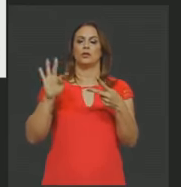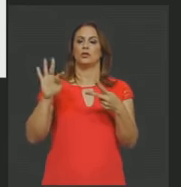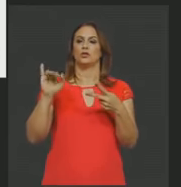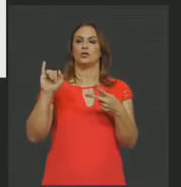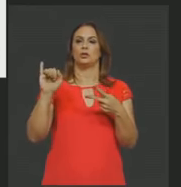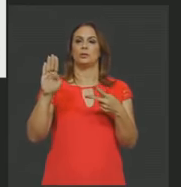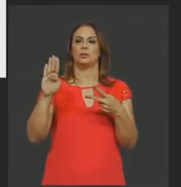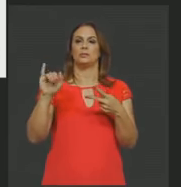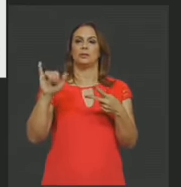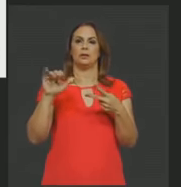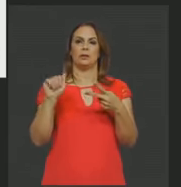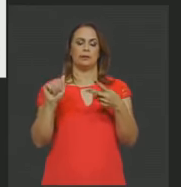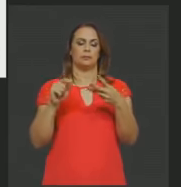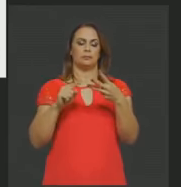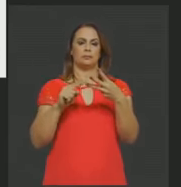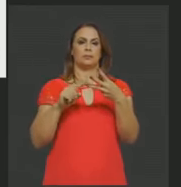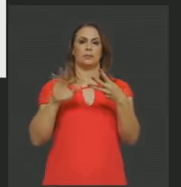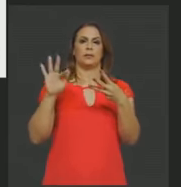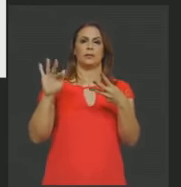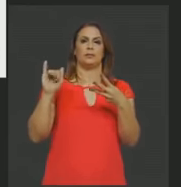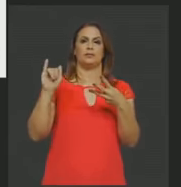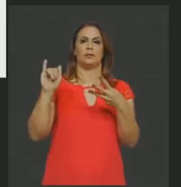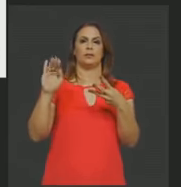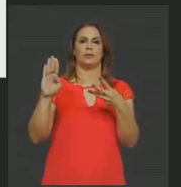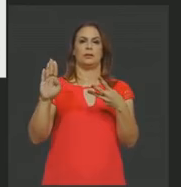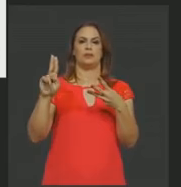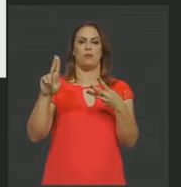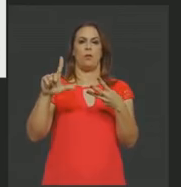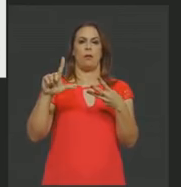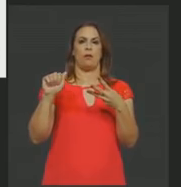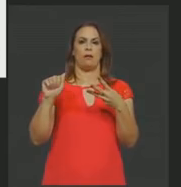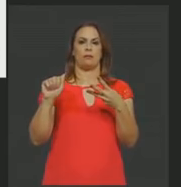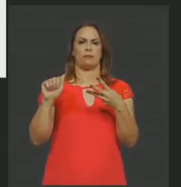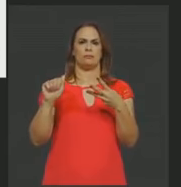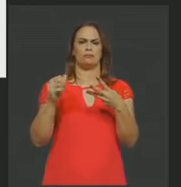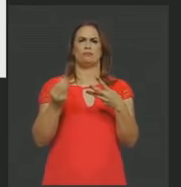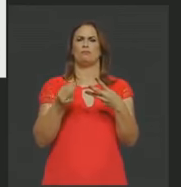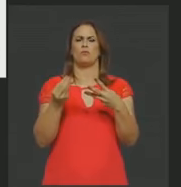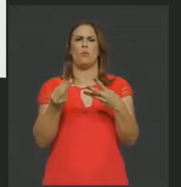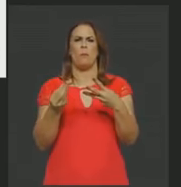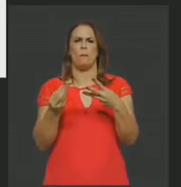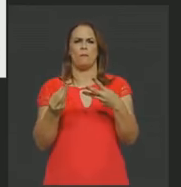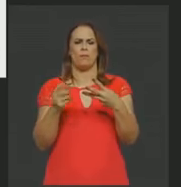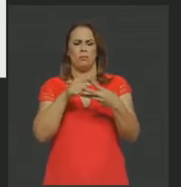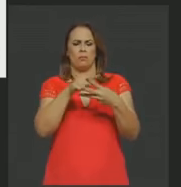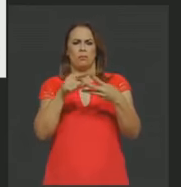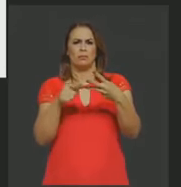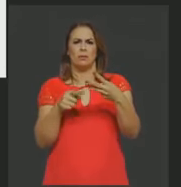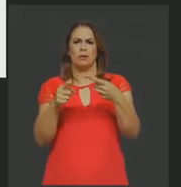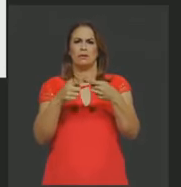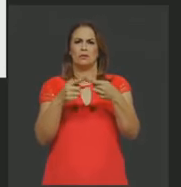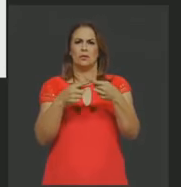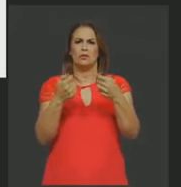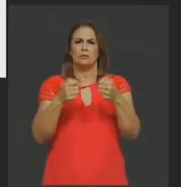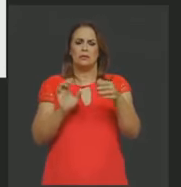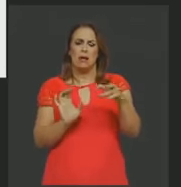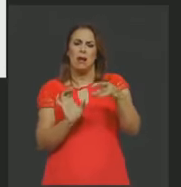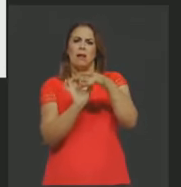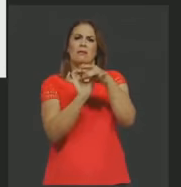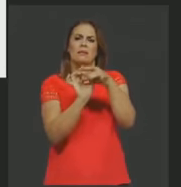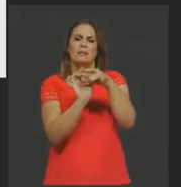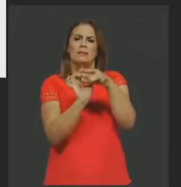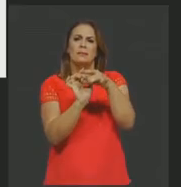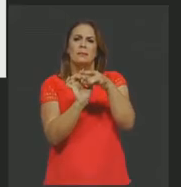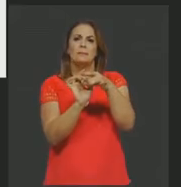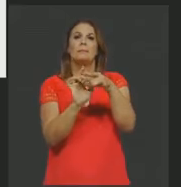a musculatura, nós temos o ligamento, tá? Aqui temos a patela, que é um osso. Eles são ligados por